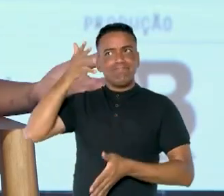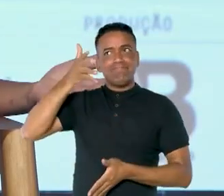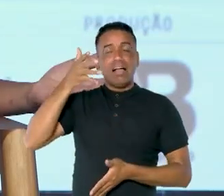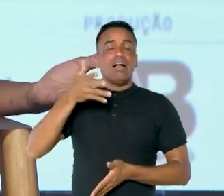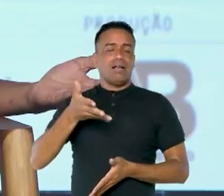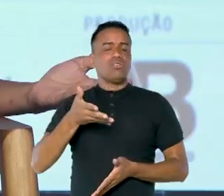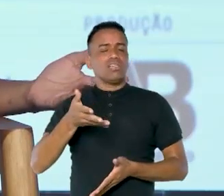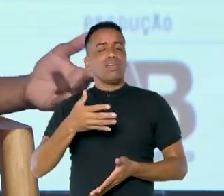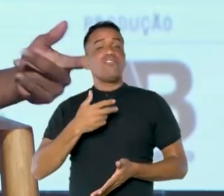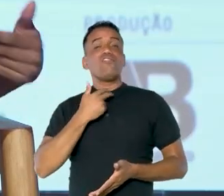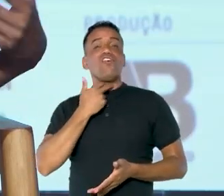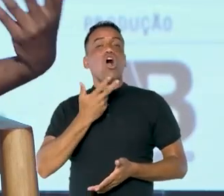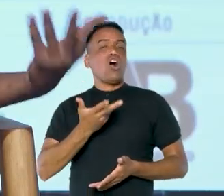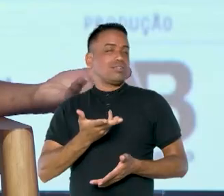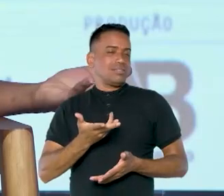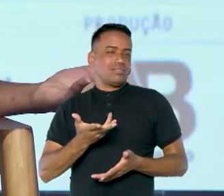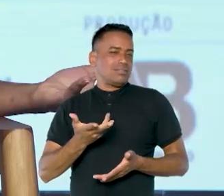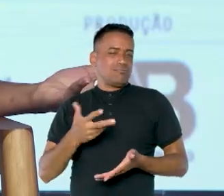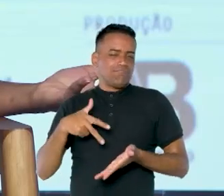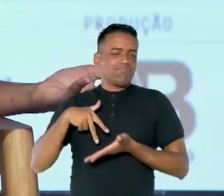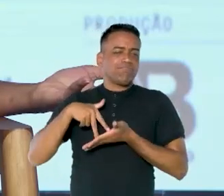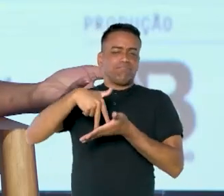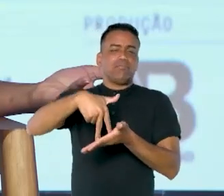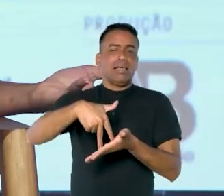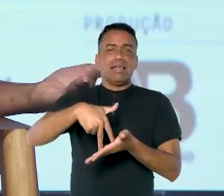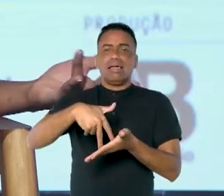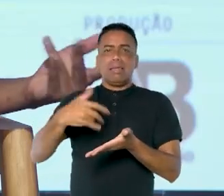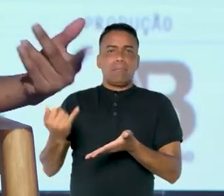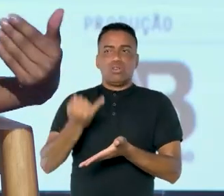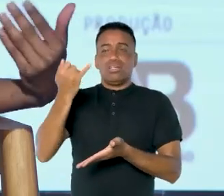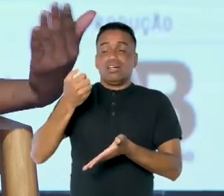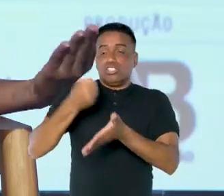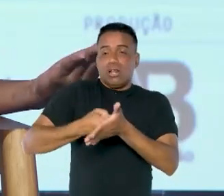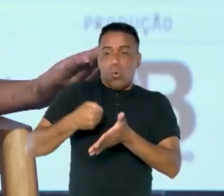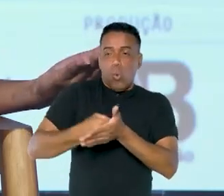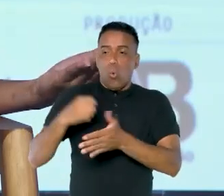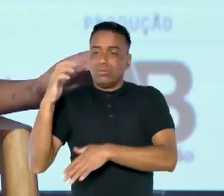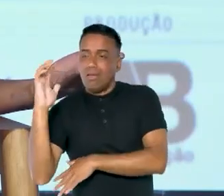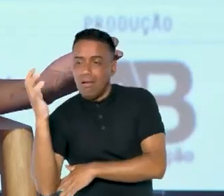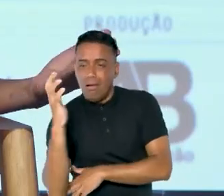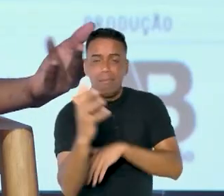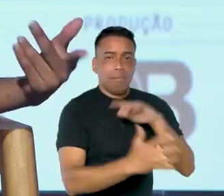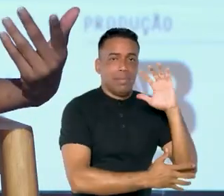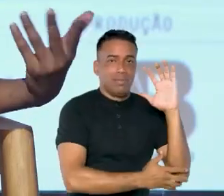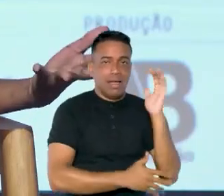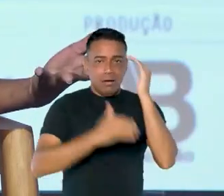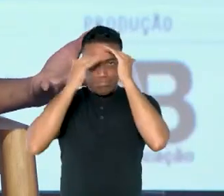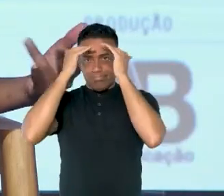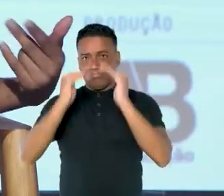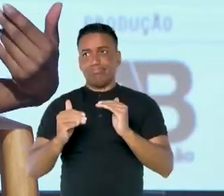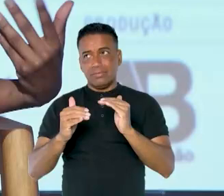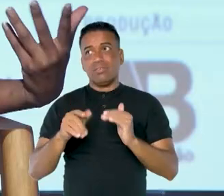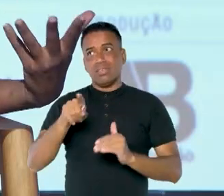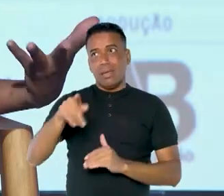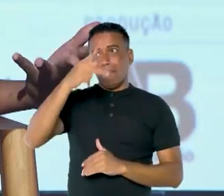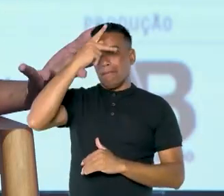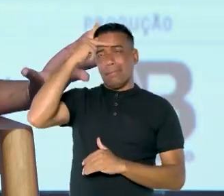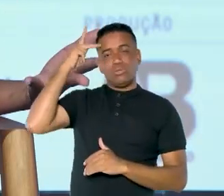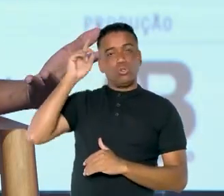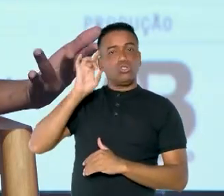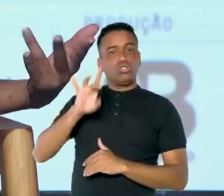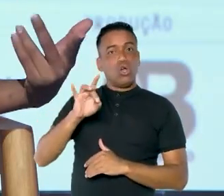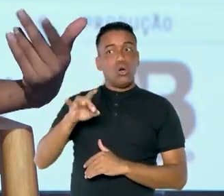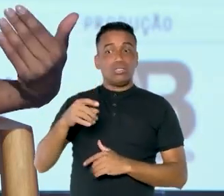voz extremamente importante na luta ambiental, né? Foi uma das pessoas aí que trouxe não só